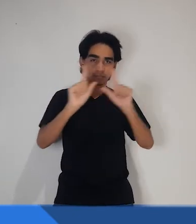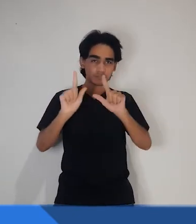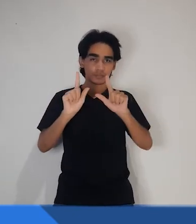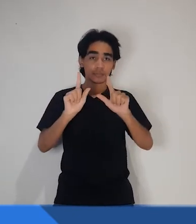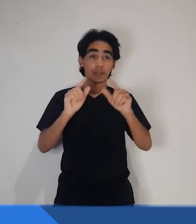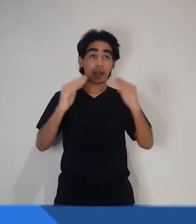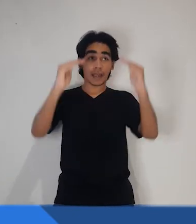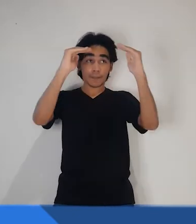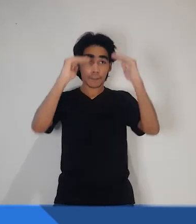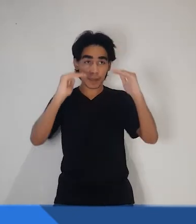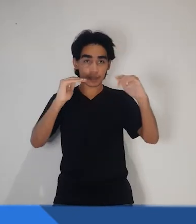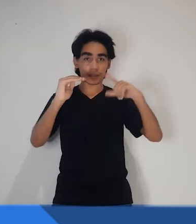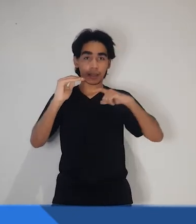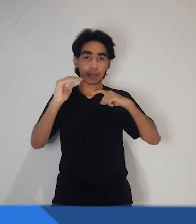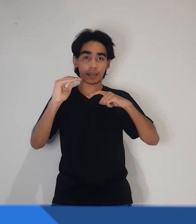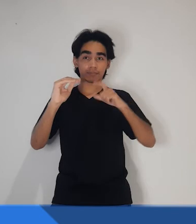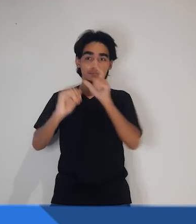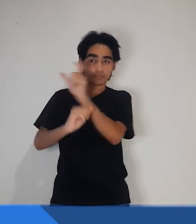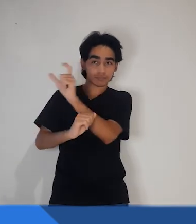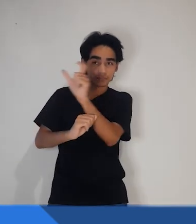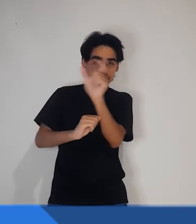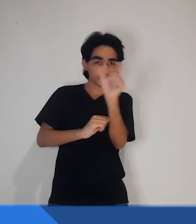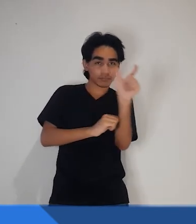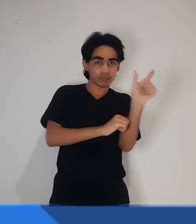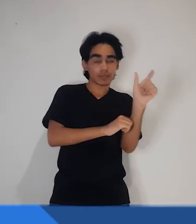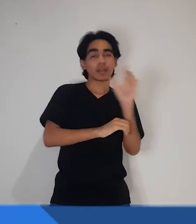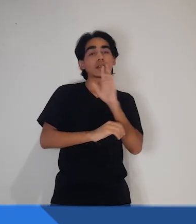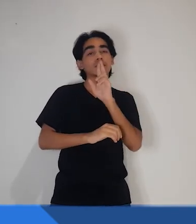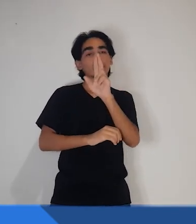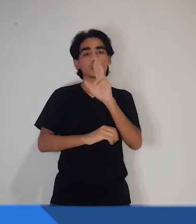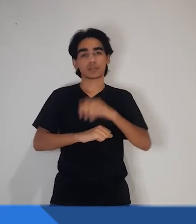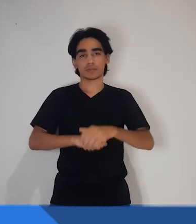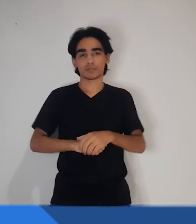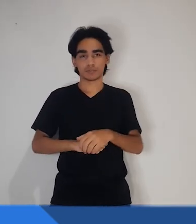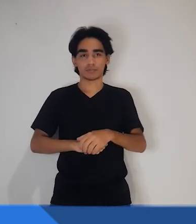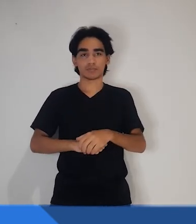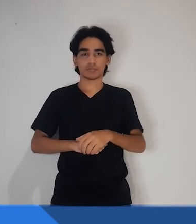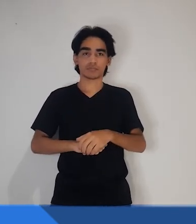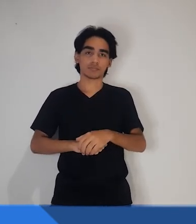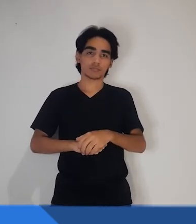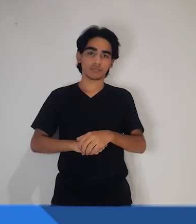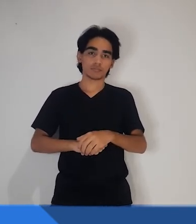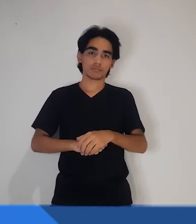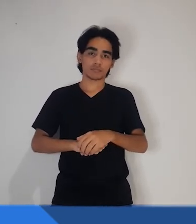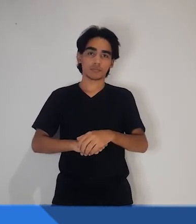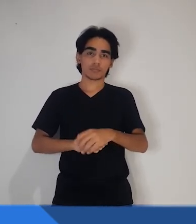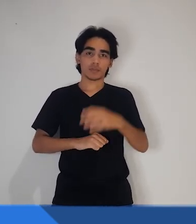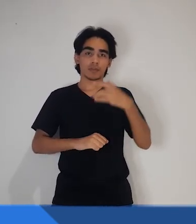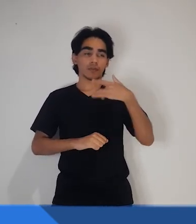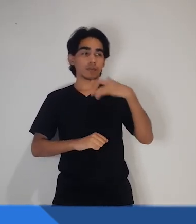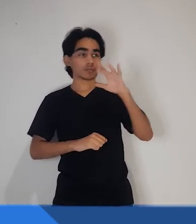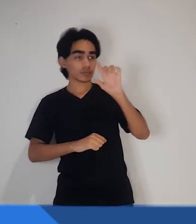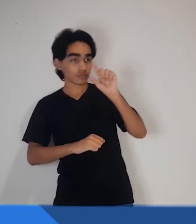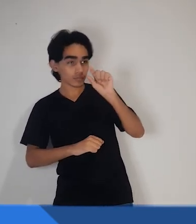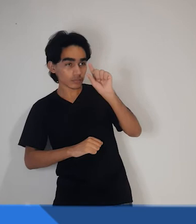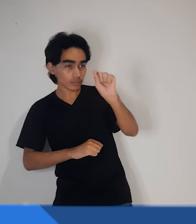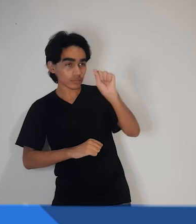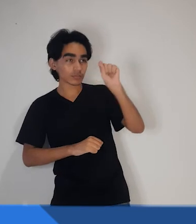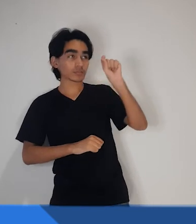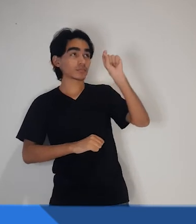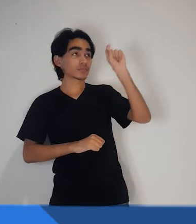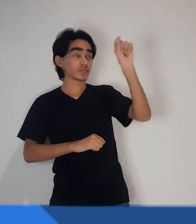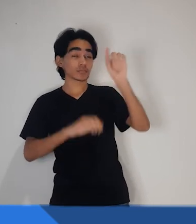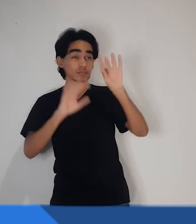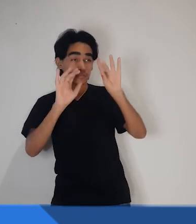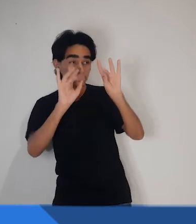opções que a gente colocou lá como resposta. Então a gente pode vir aqui, por exemplo, papéis são um conjunto de permissões. A